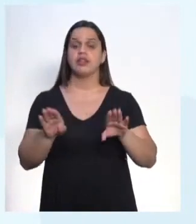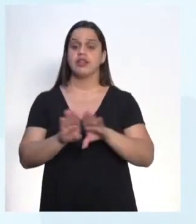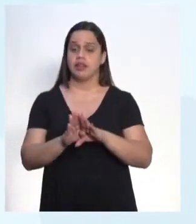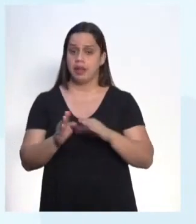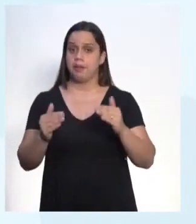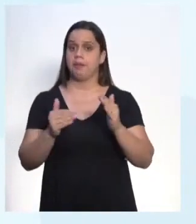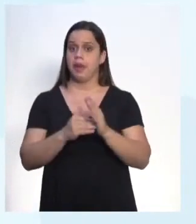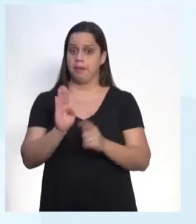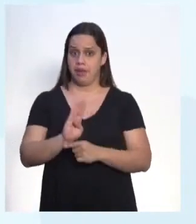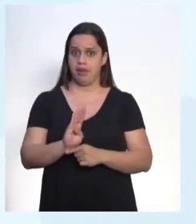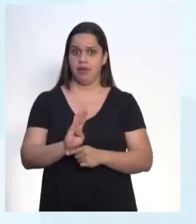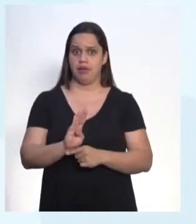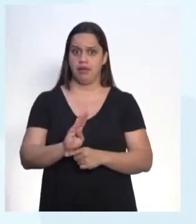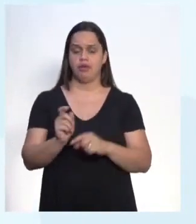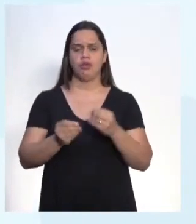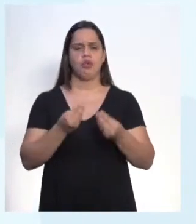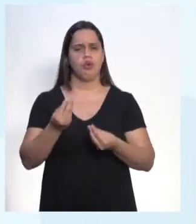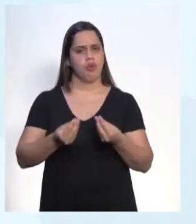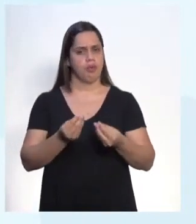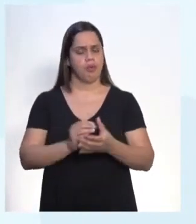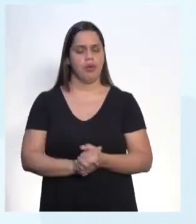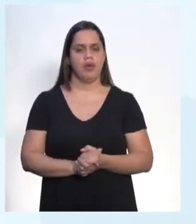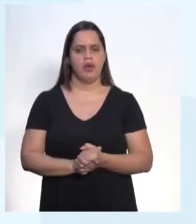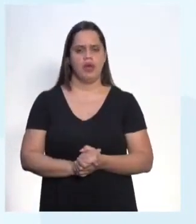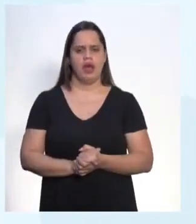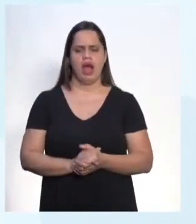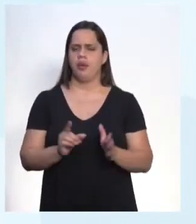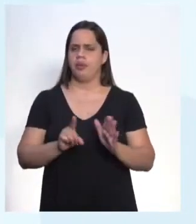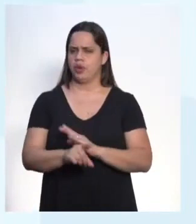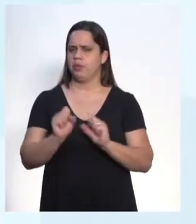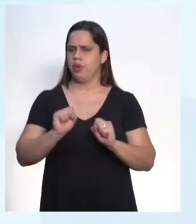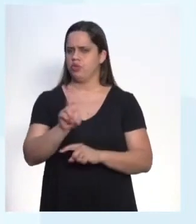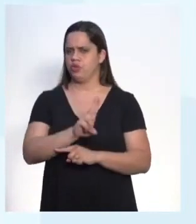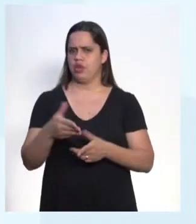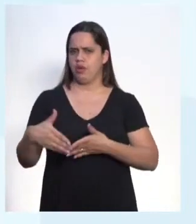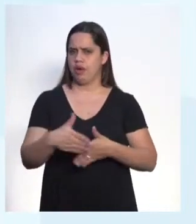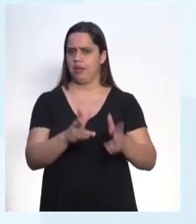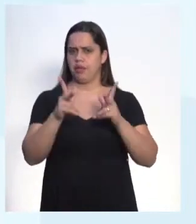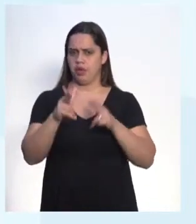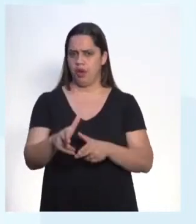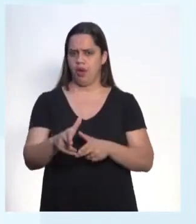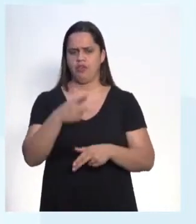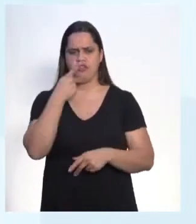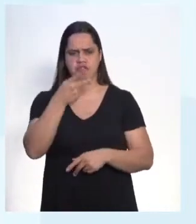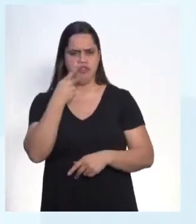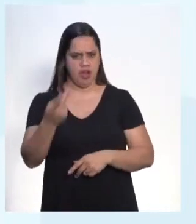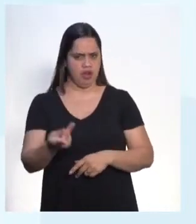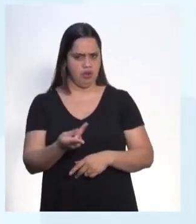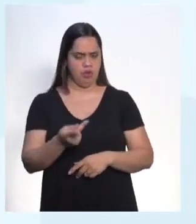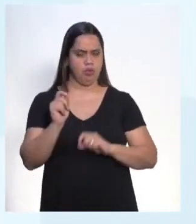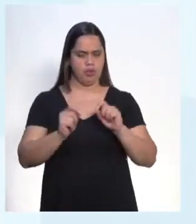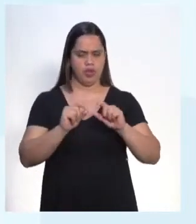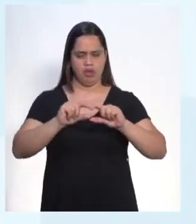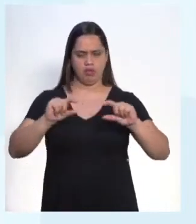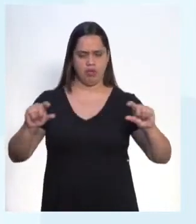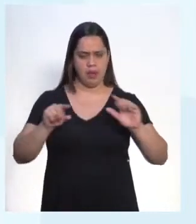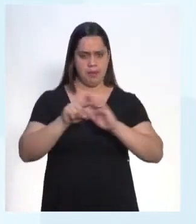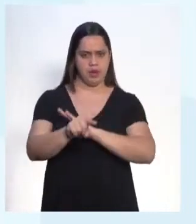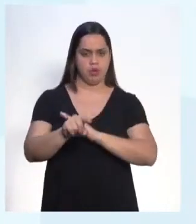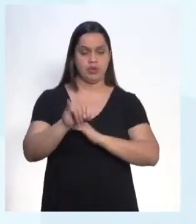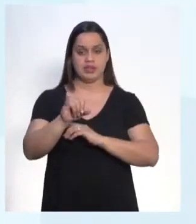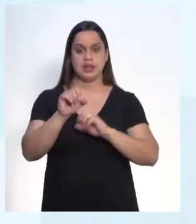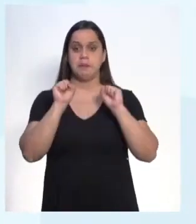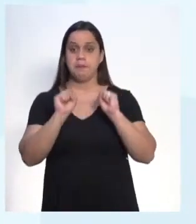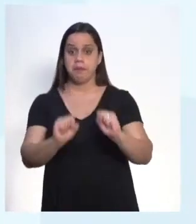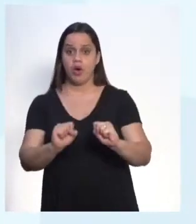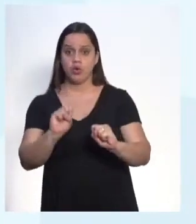pessoal? Bom, será que ele pode usar o mesmo caminho? Ele falou alguma coisa nesse enunciado? Se